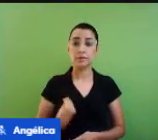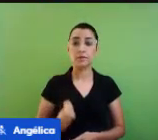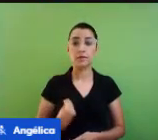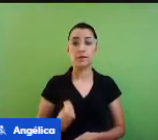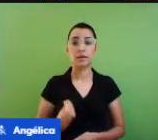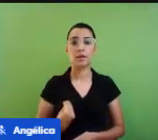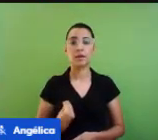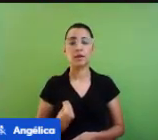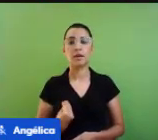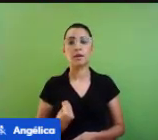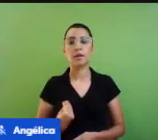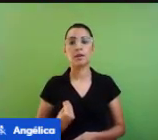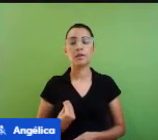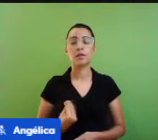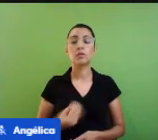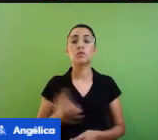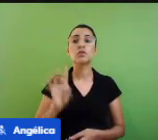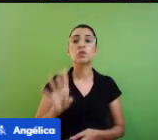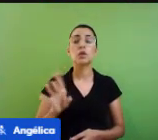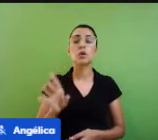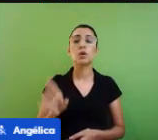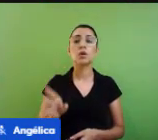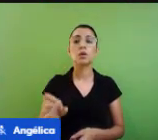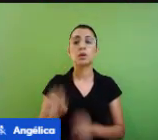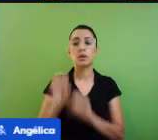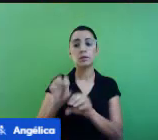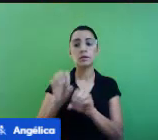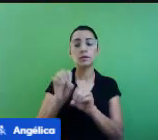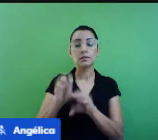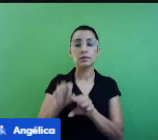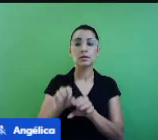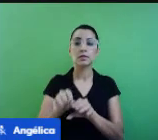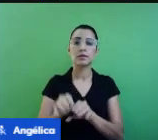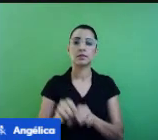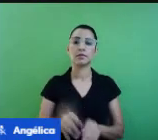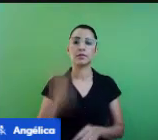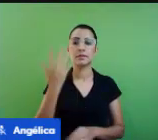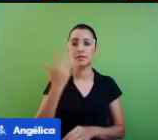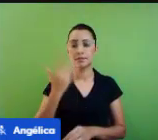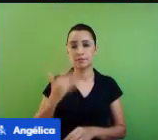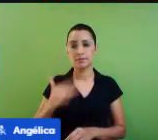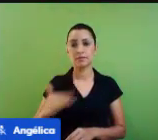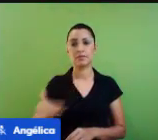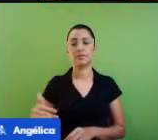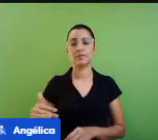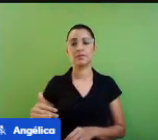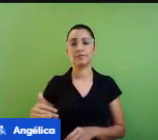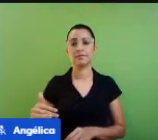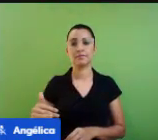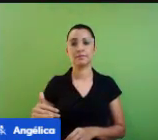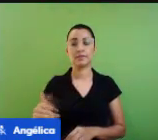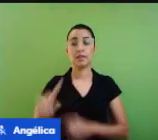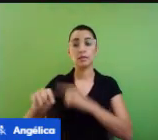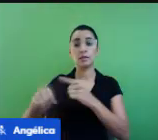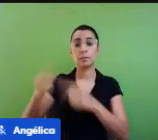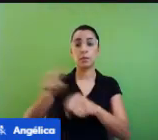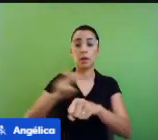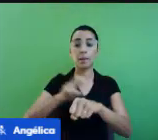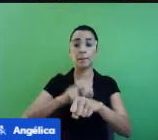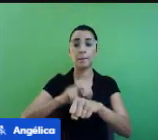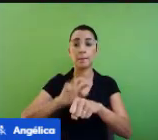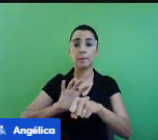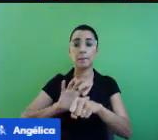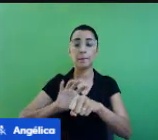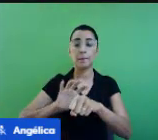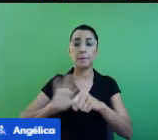pela educação infantil. Então, temos que resgatar, então, tudo isso tem que ser observado, tem